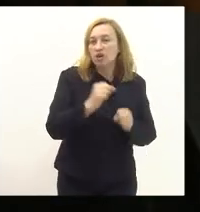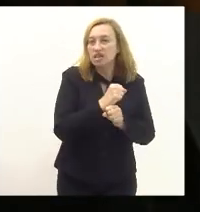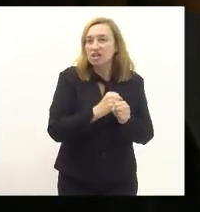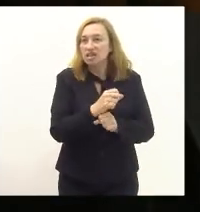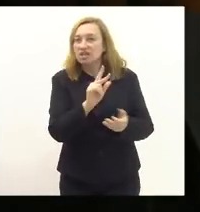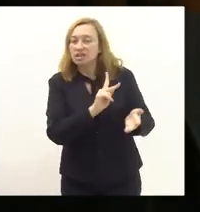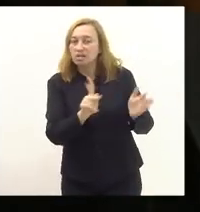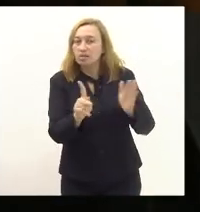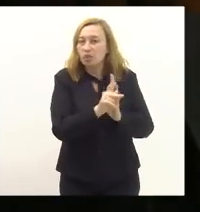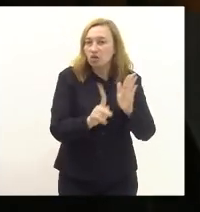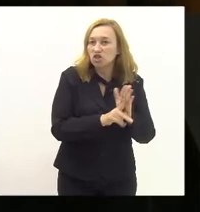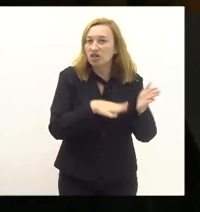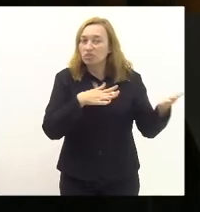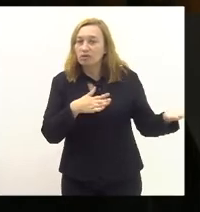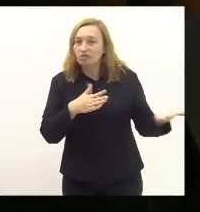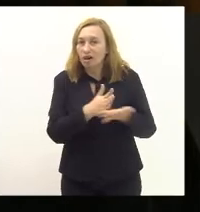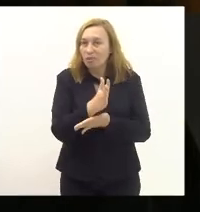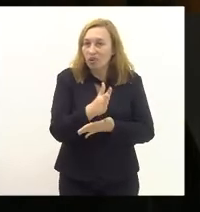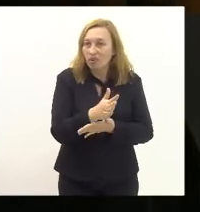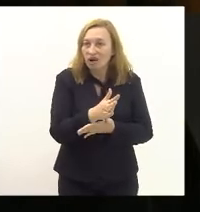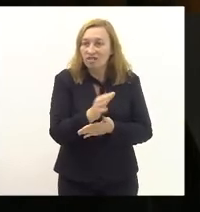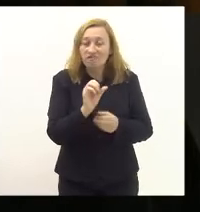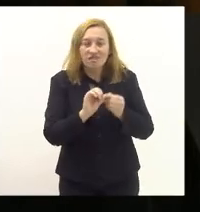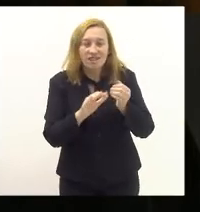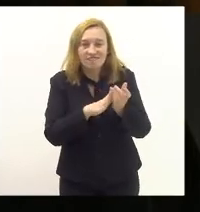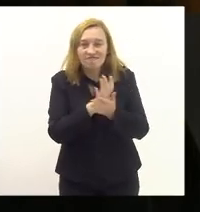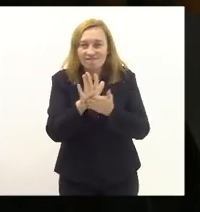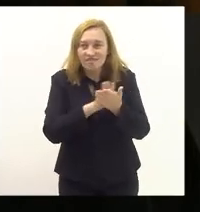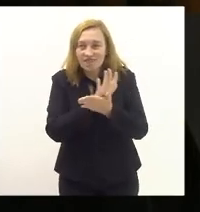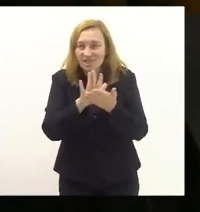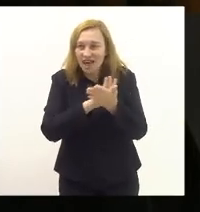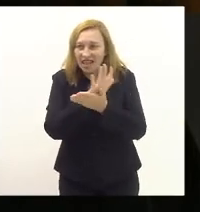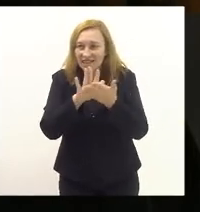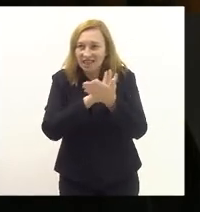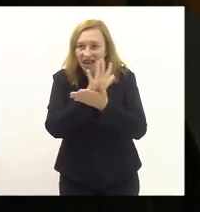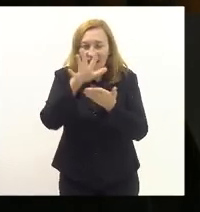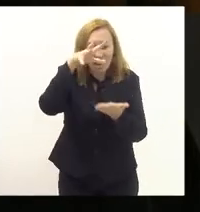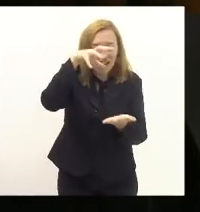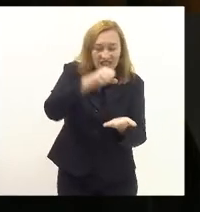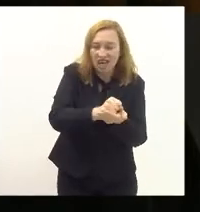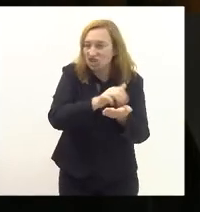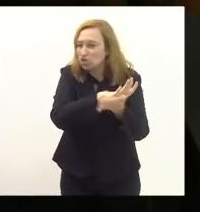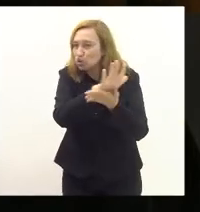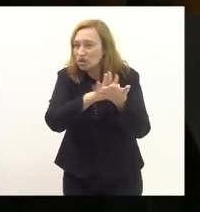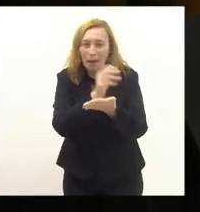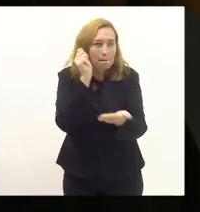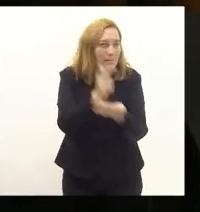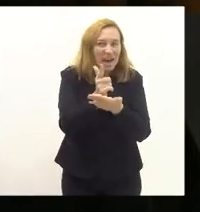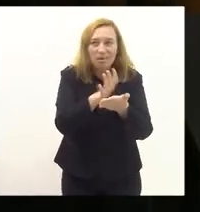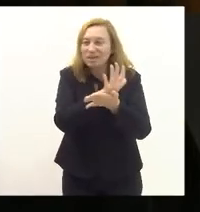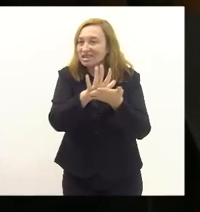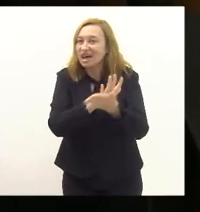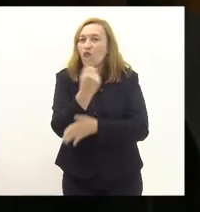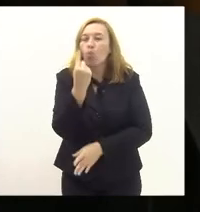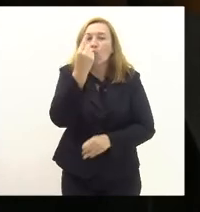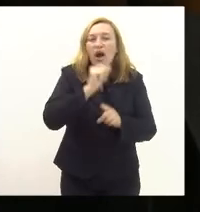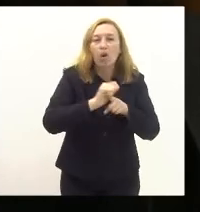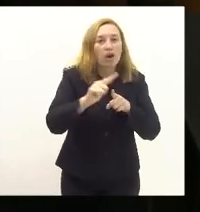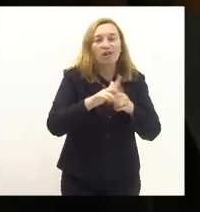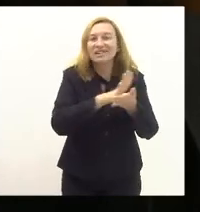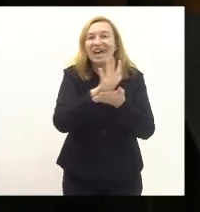já sancionado e não foi feito um cadastro, um pagamento de um aluguel que